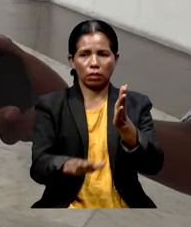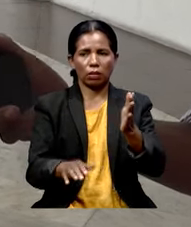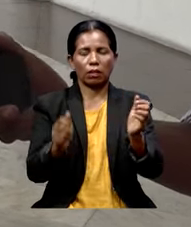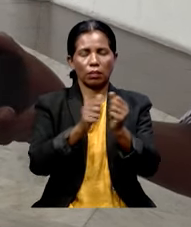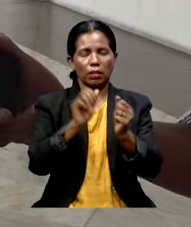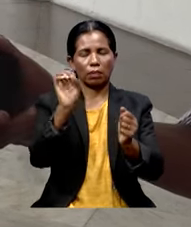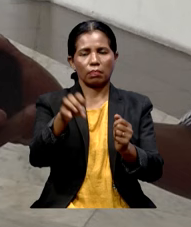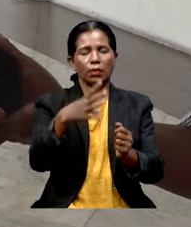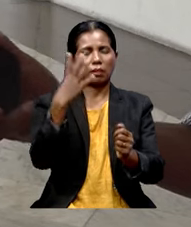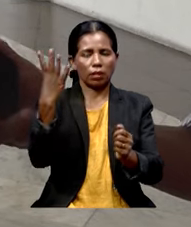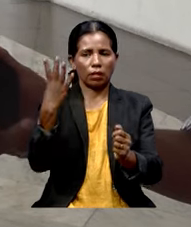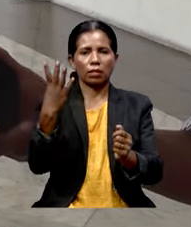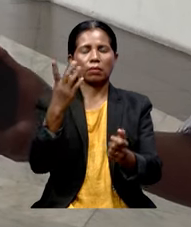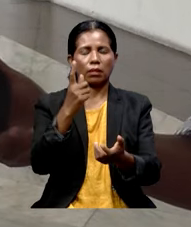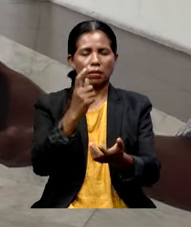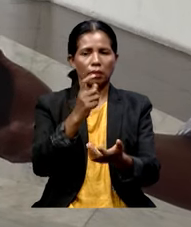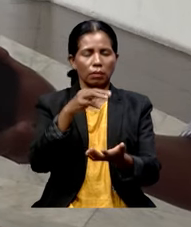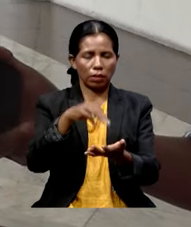14, 15, há nessa.